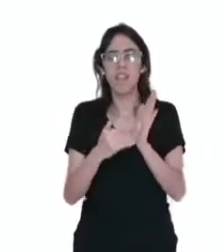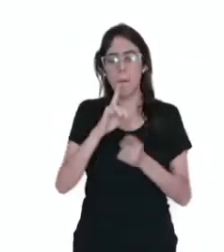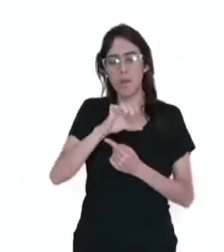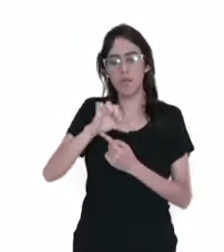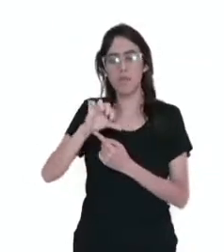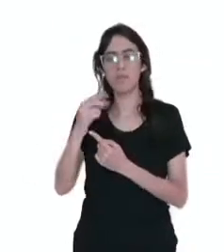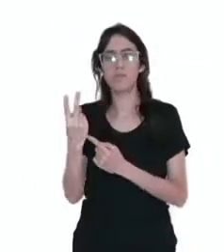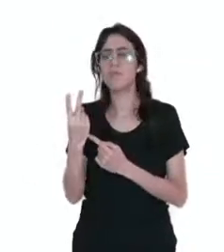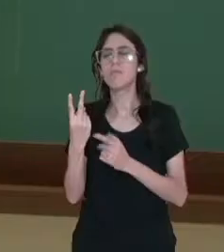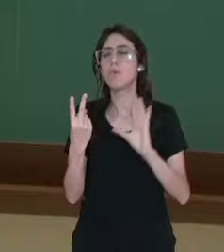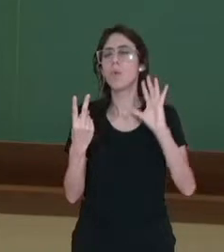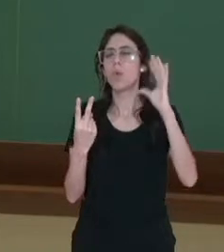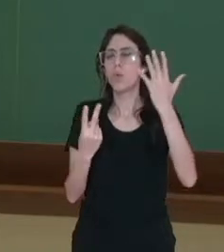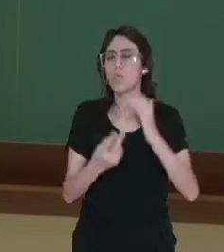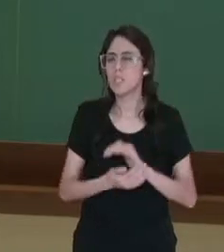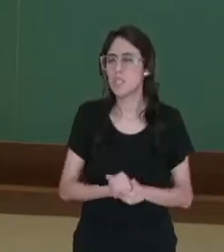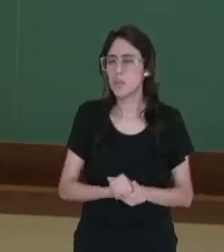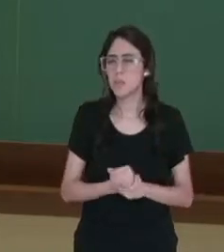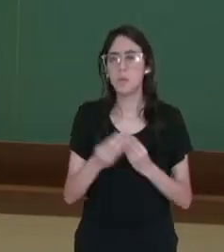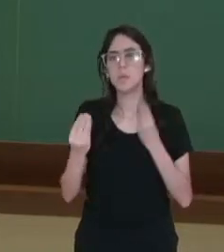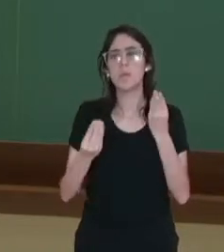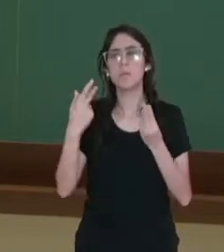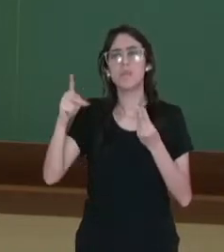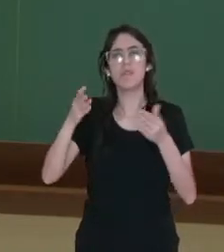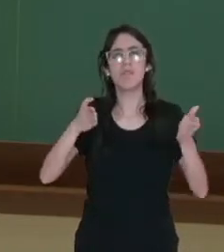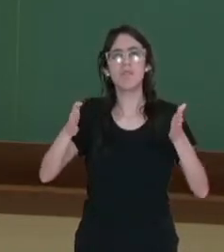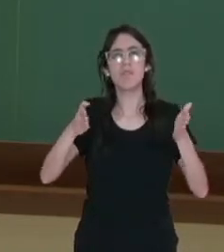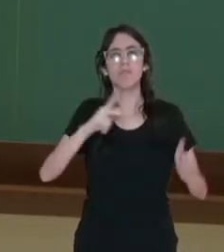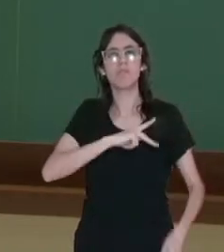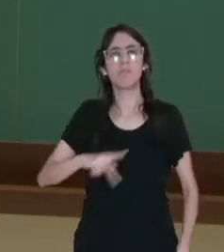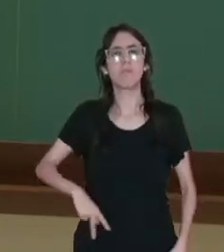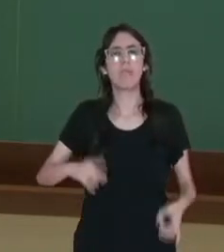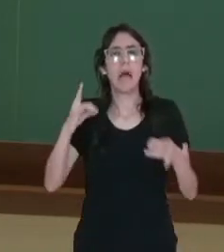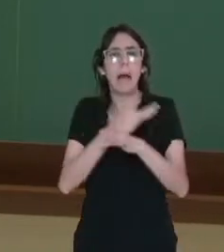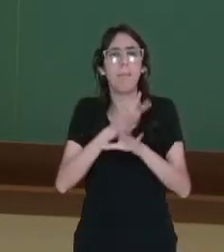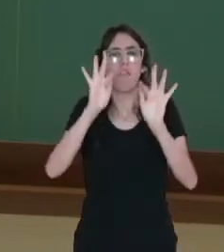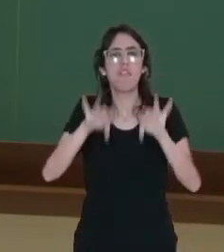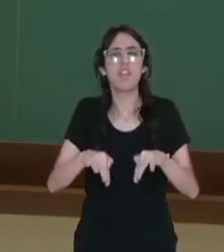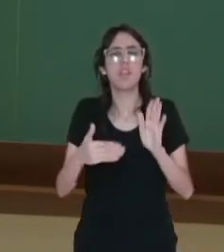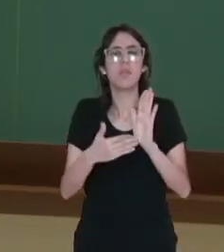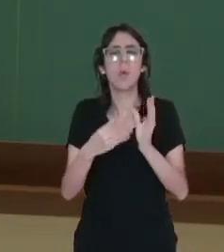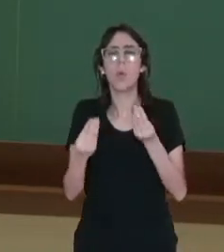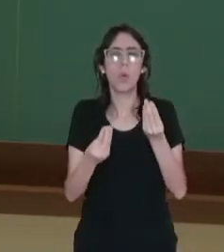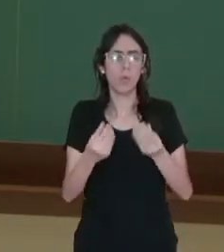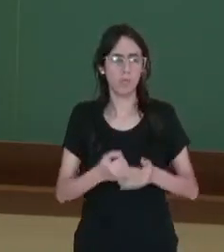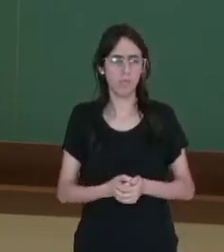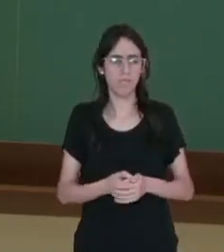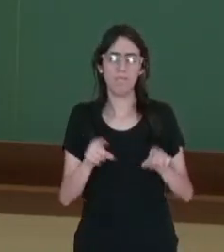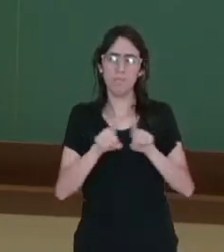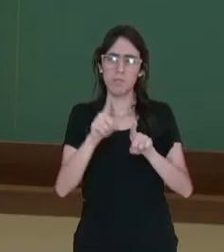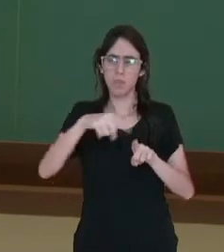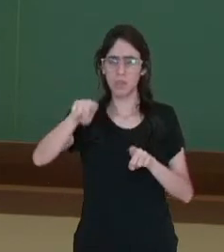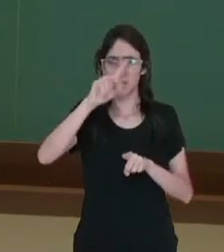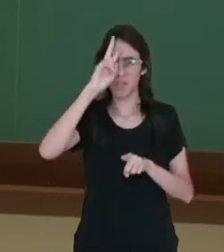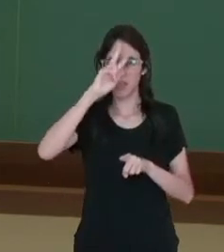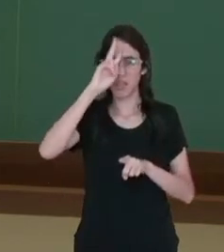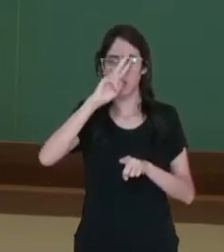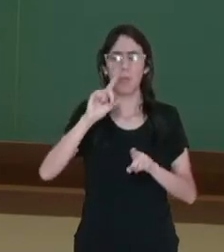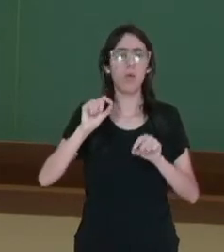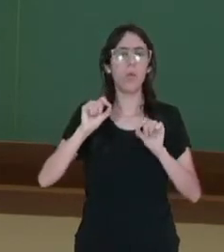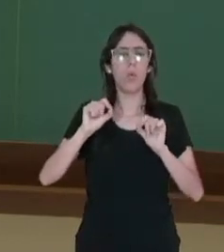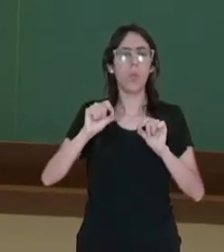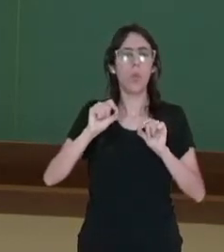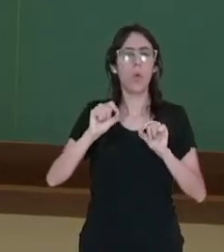1992? Traduzindo, como terminou o governo dele? Segunda questão, você lembra qual foi a principal medida tomada pelo